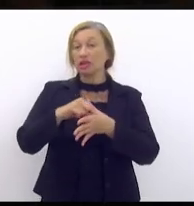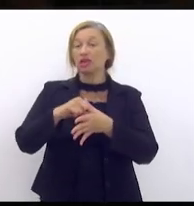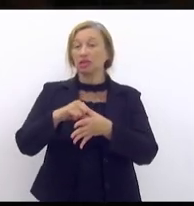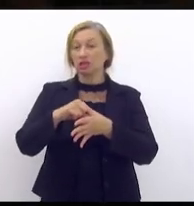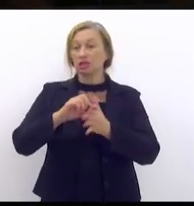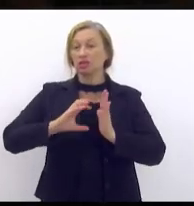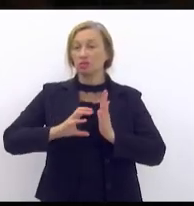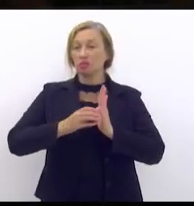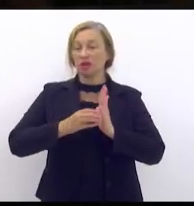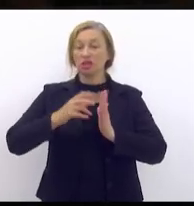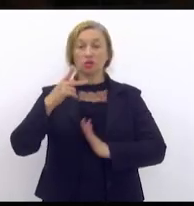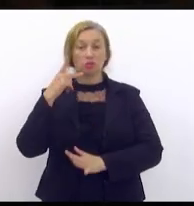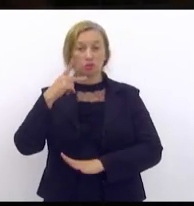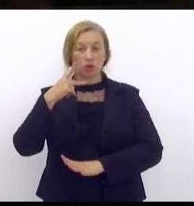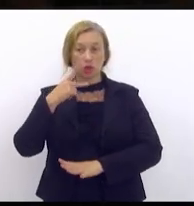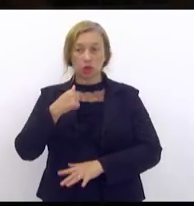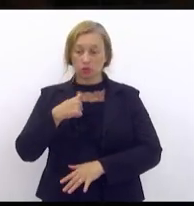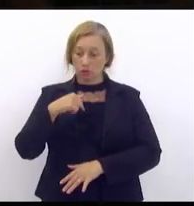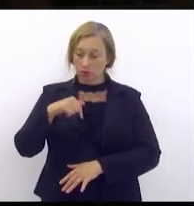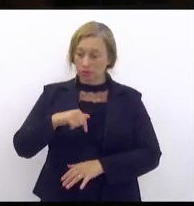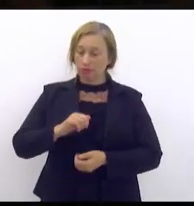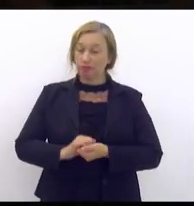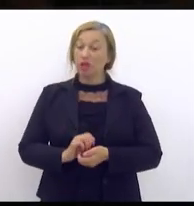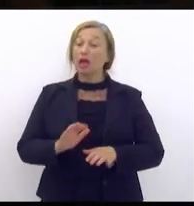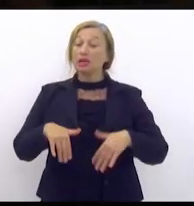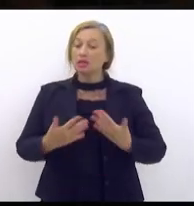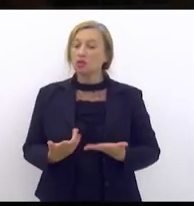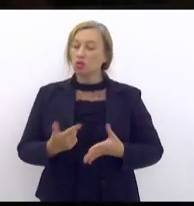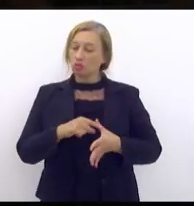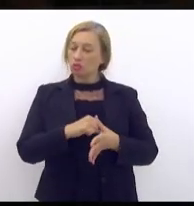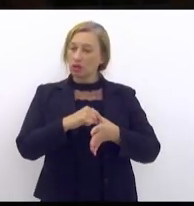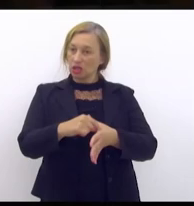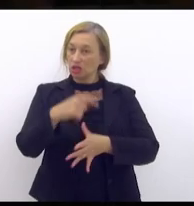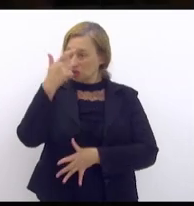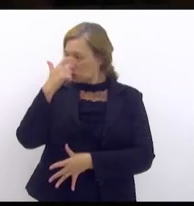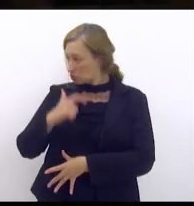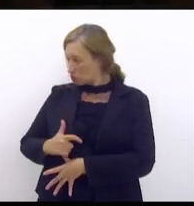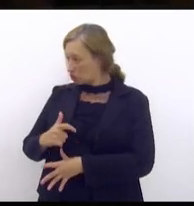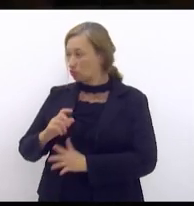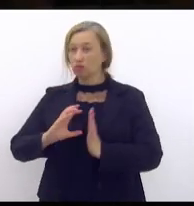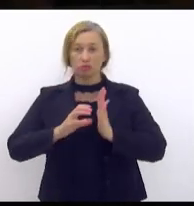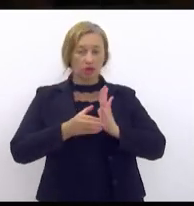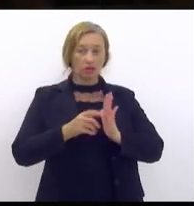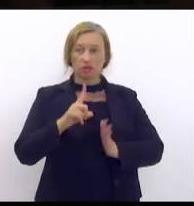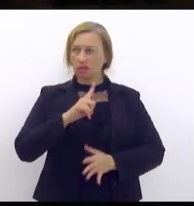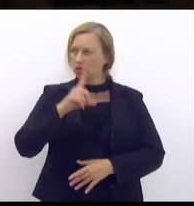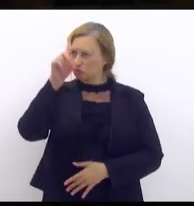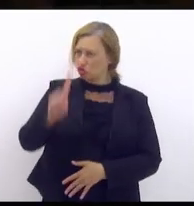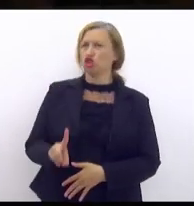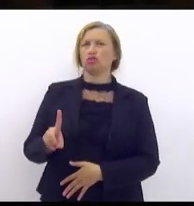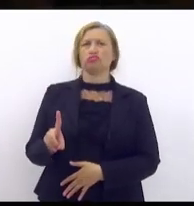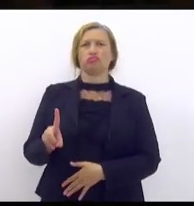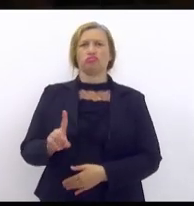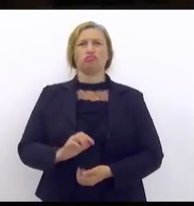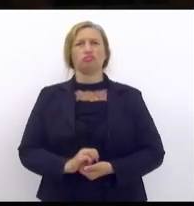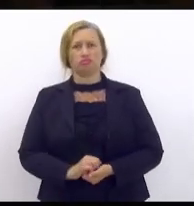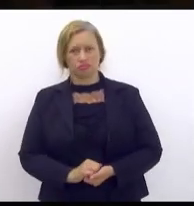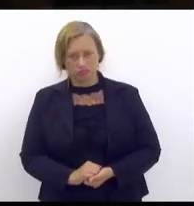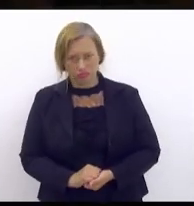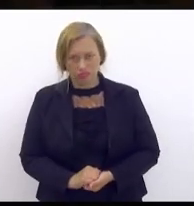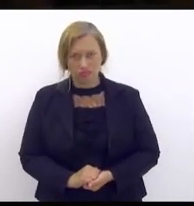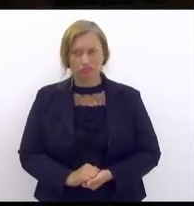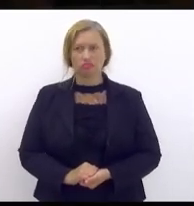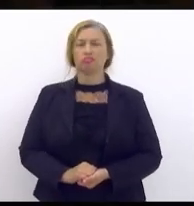partido político. E, como líder de um partido político, tenho o direito de